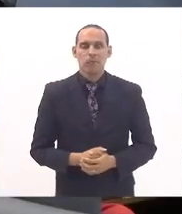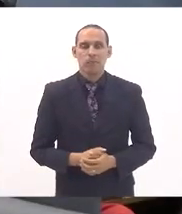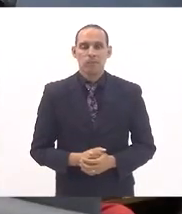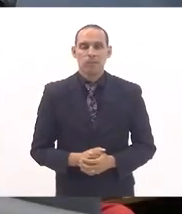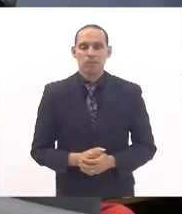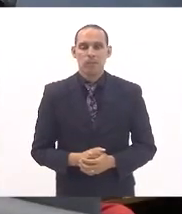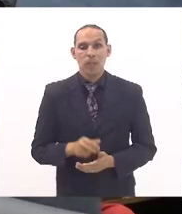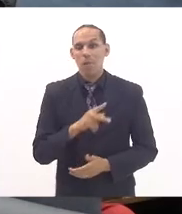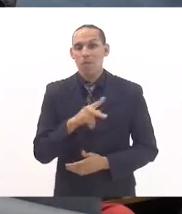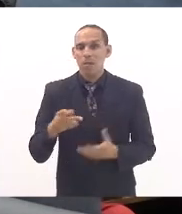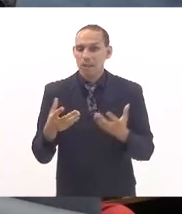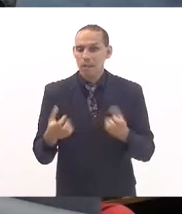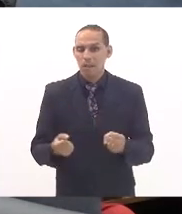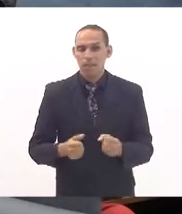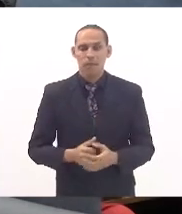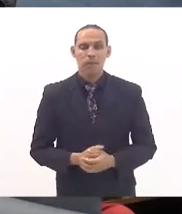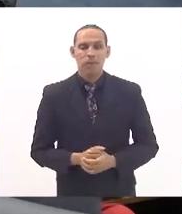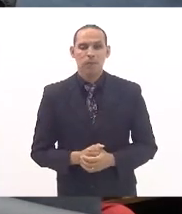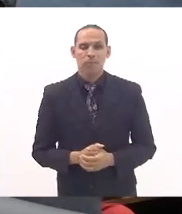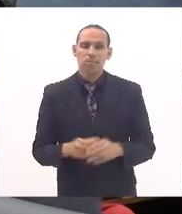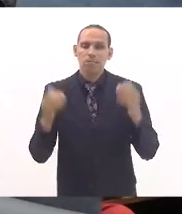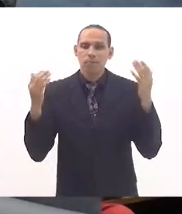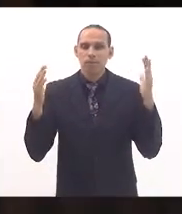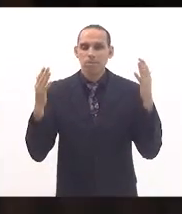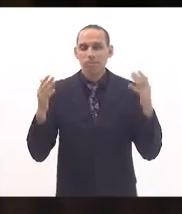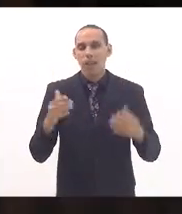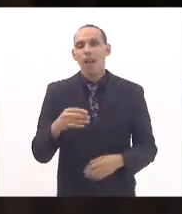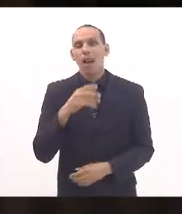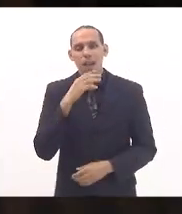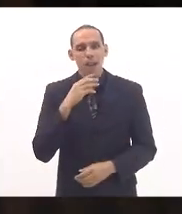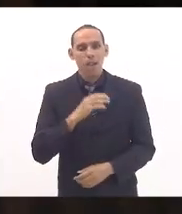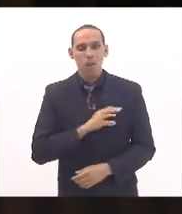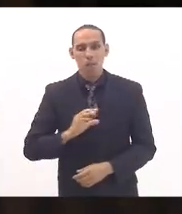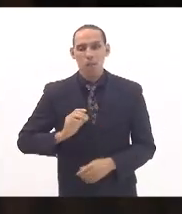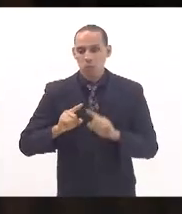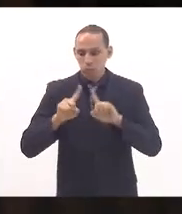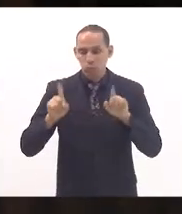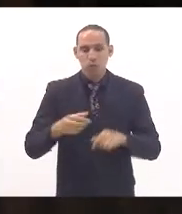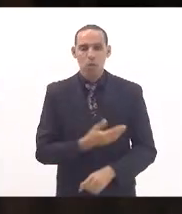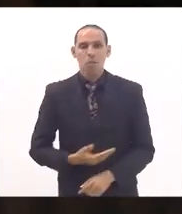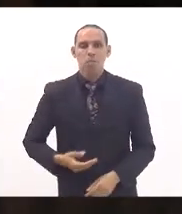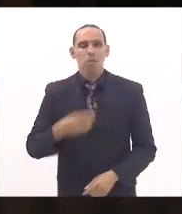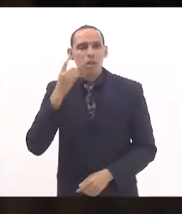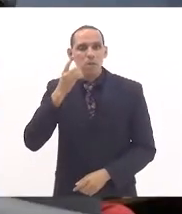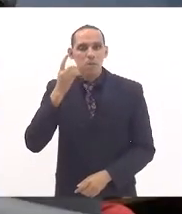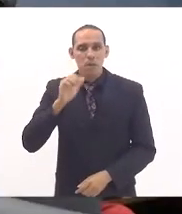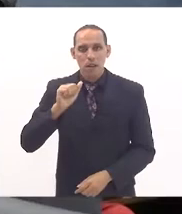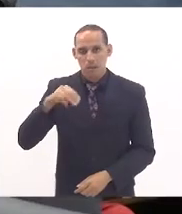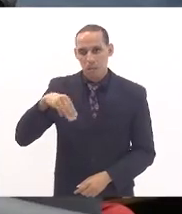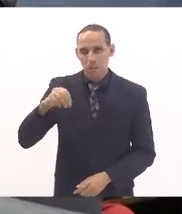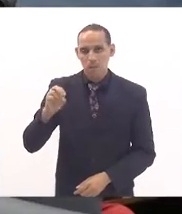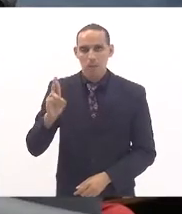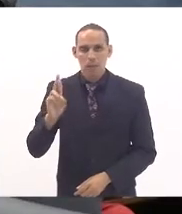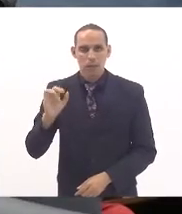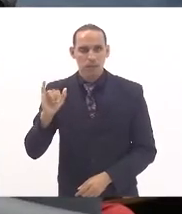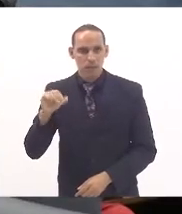Que a presidência defere. Pela Comissão de Servidores Públicos, deputado Rodrigo Amorim.